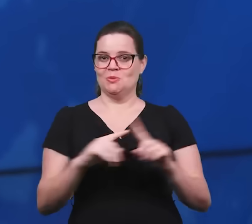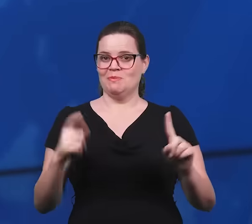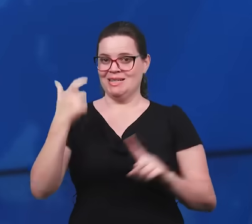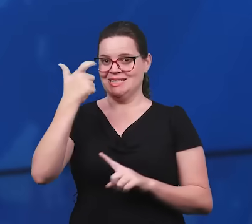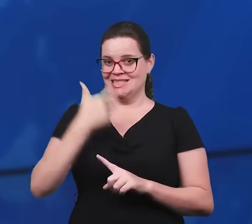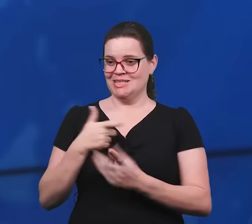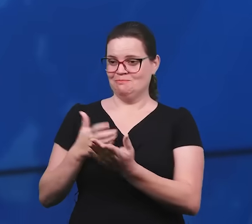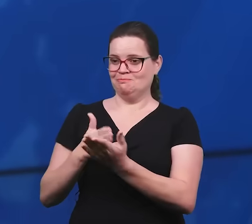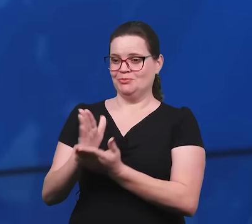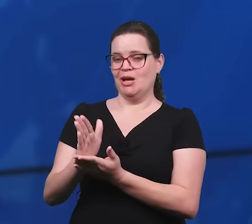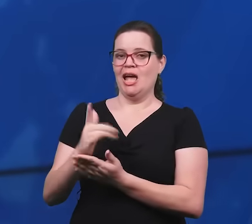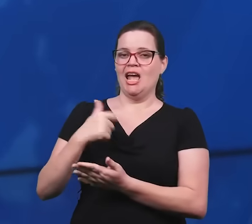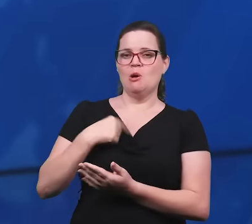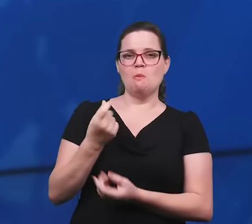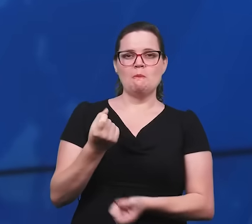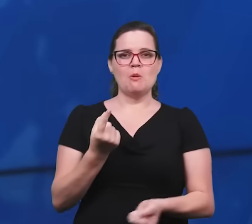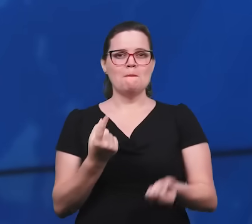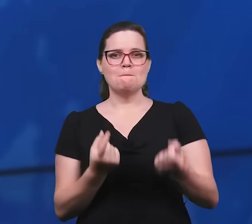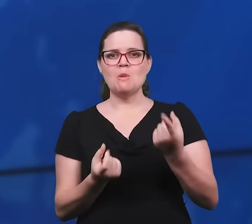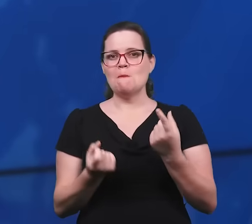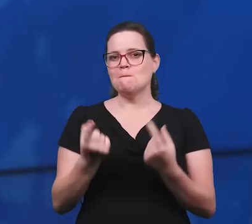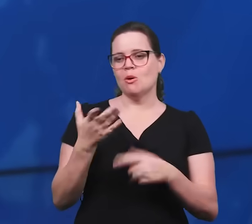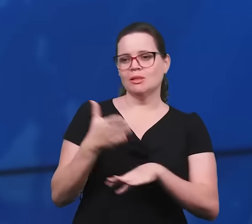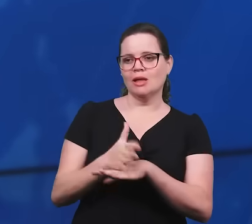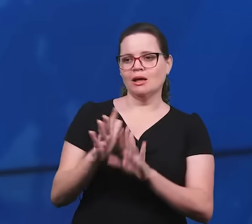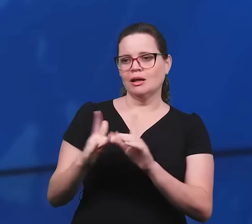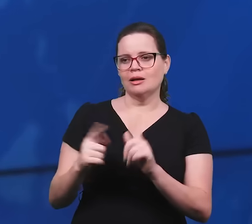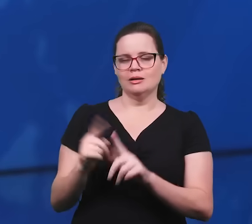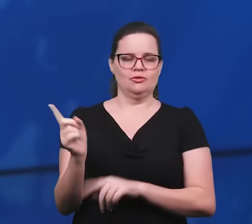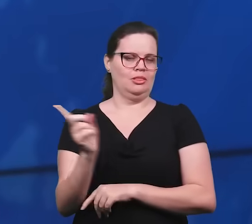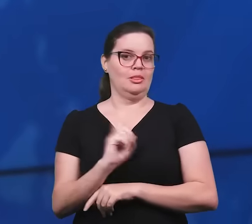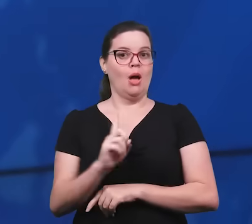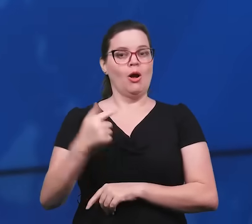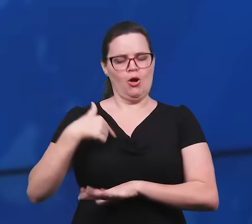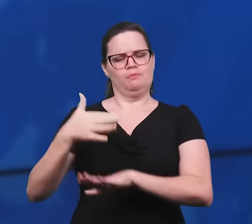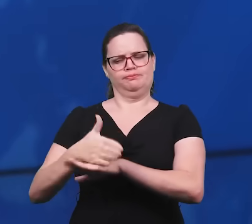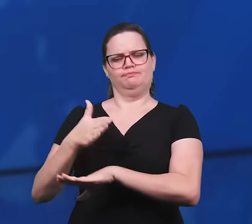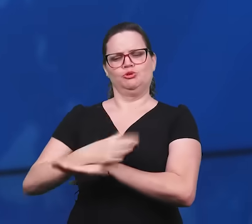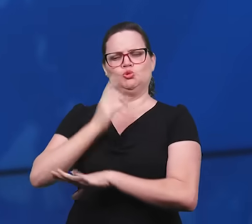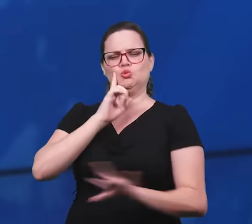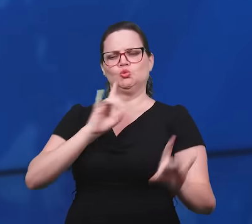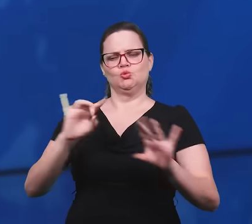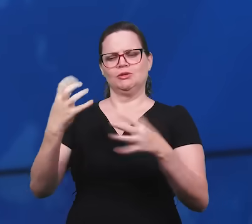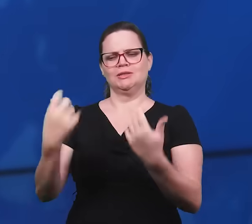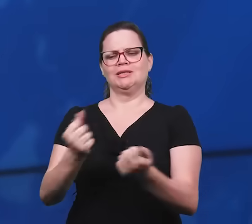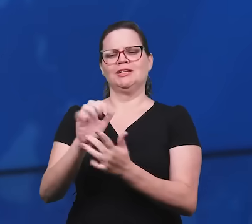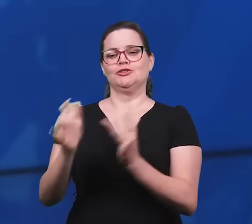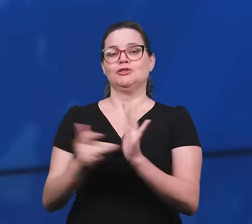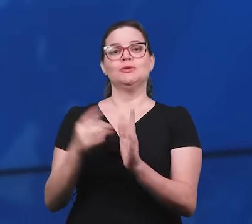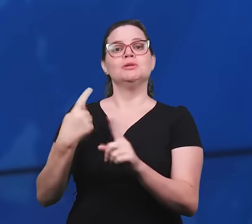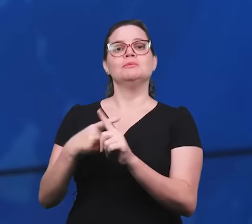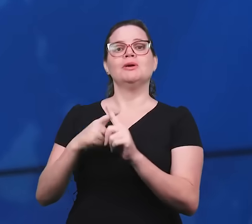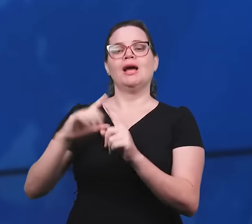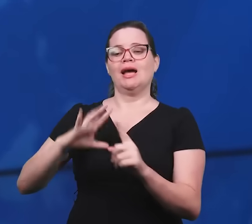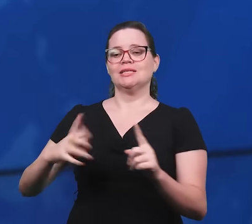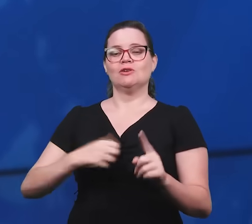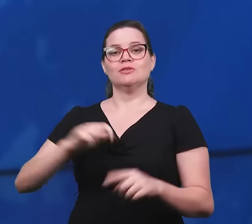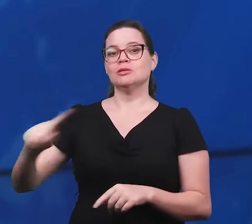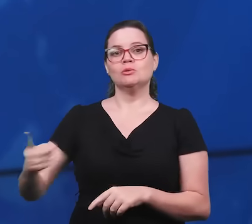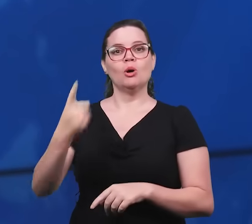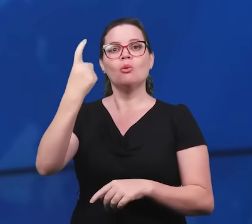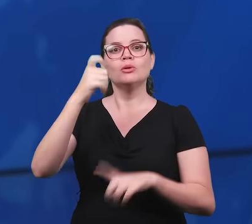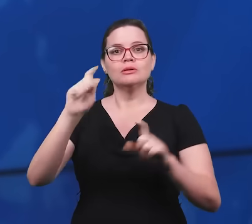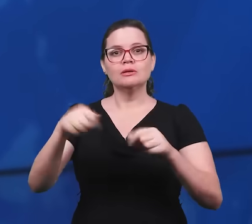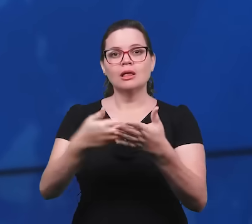caminho. Jesus é o caminho da salvação. Ele disse: ninguém vem ao Pai senão por mim. Ele é o